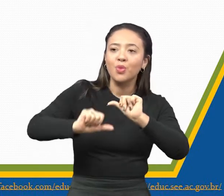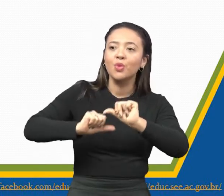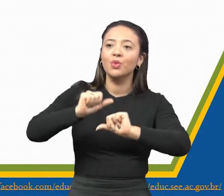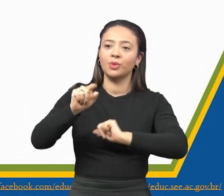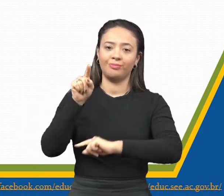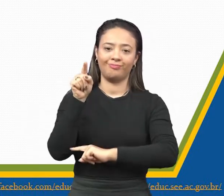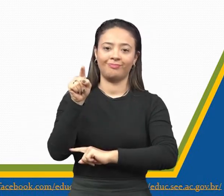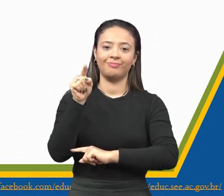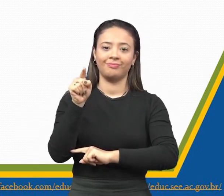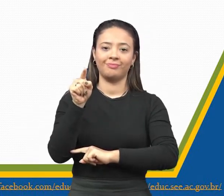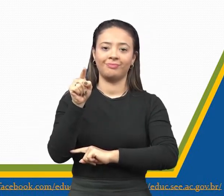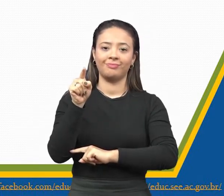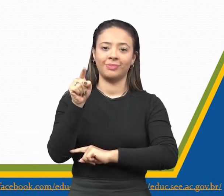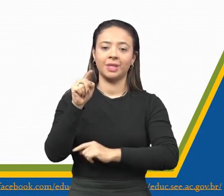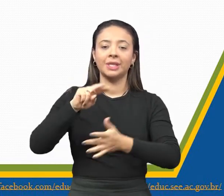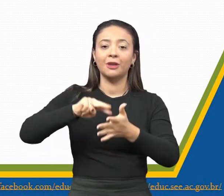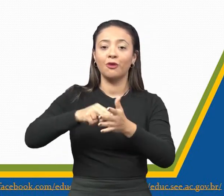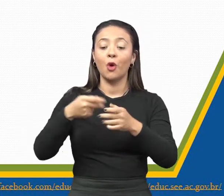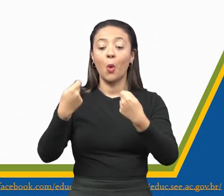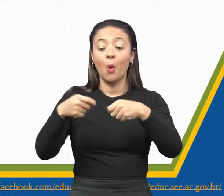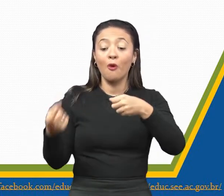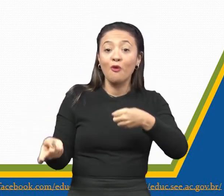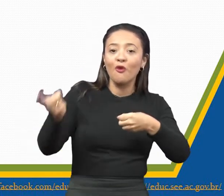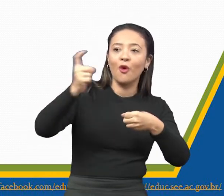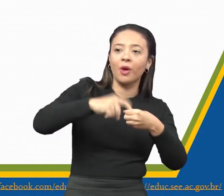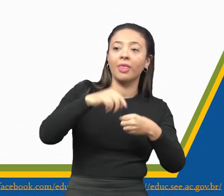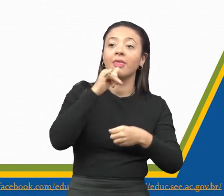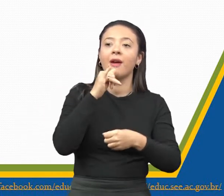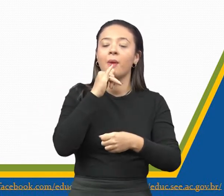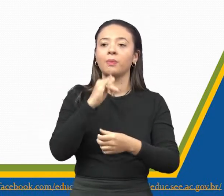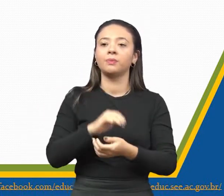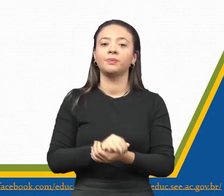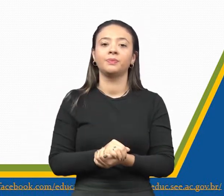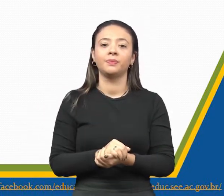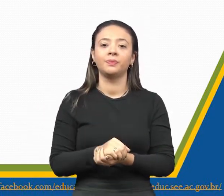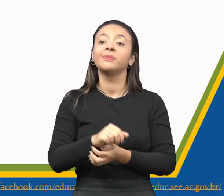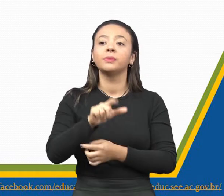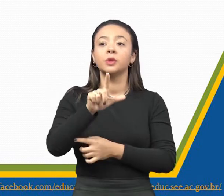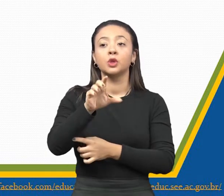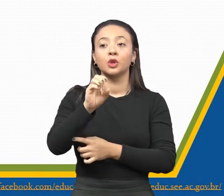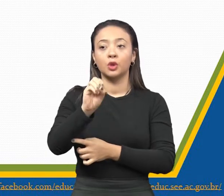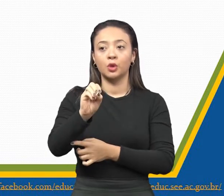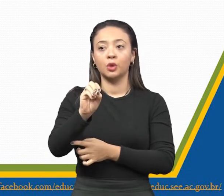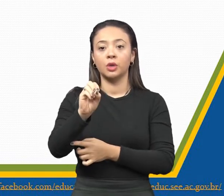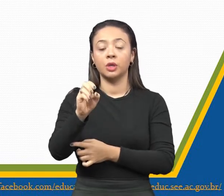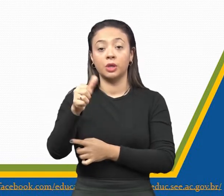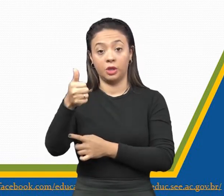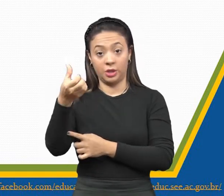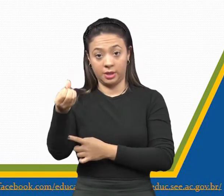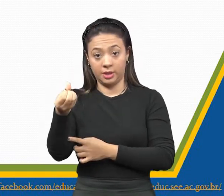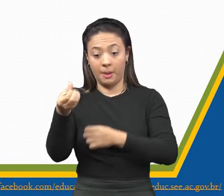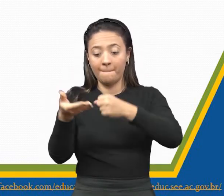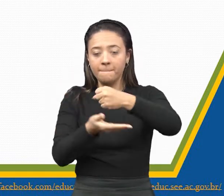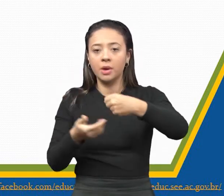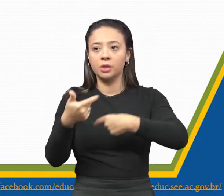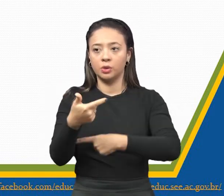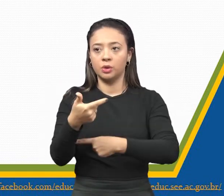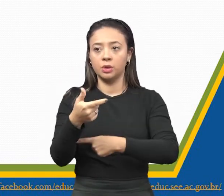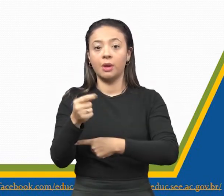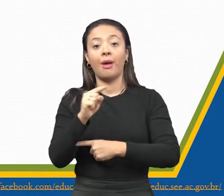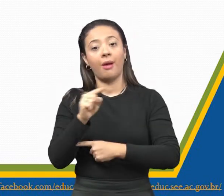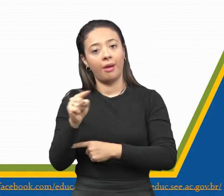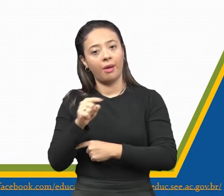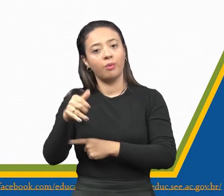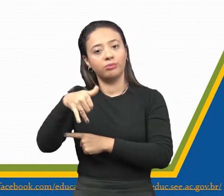isso aí na sua inversa. Ficaria desse jeito aqui, ó. Log de 16 na base 2 é igual a